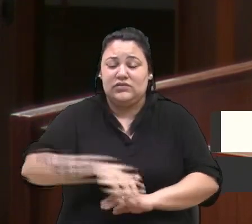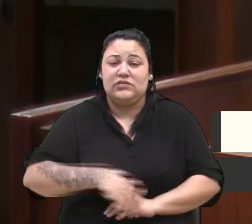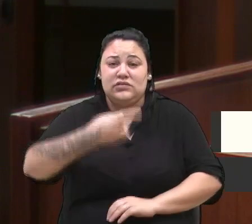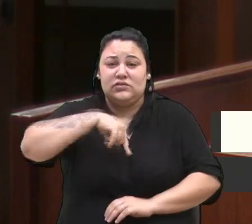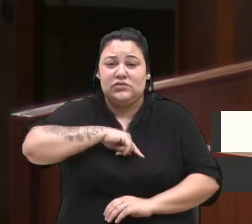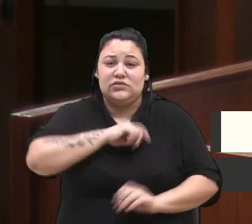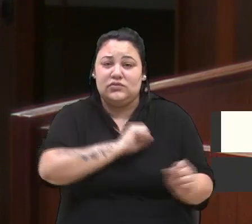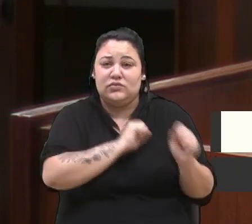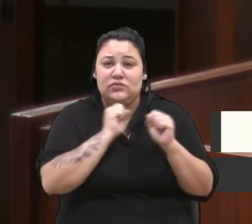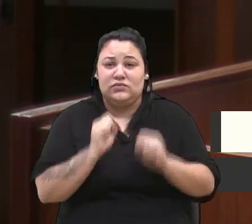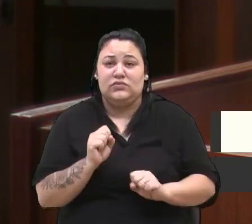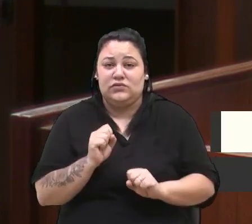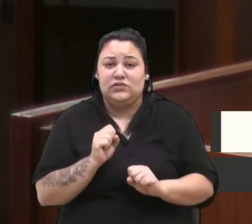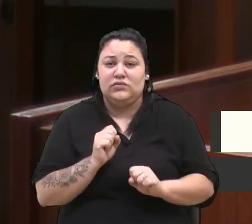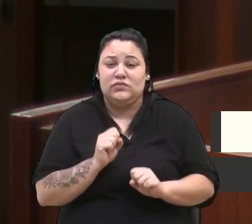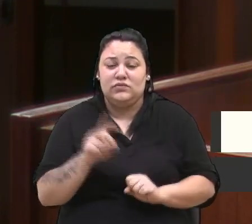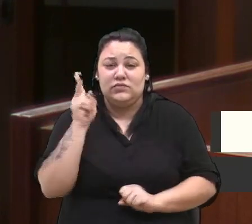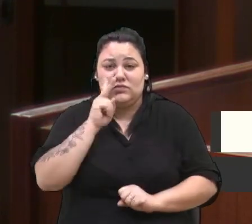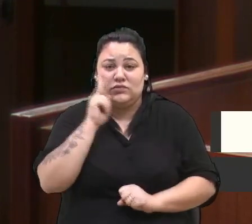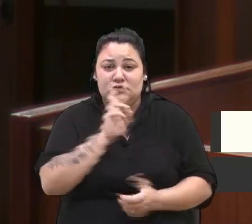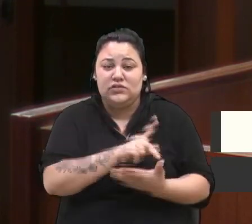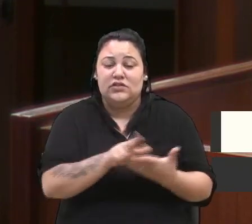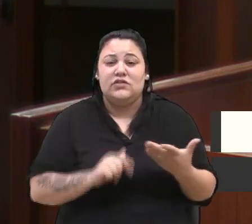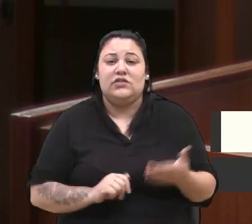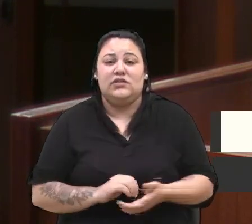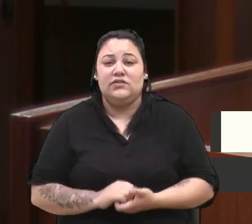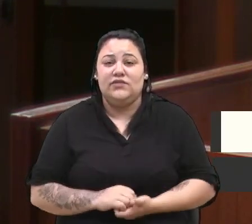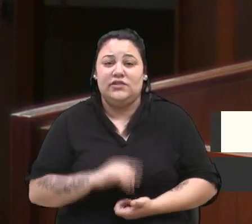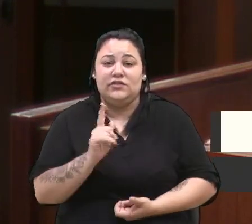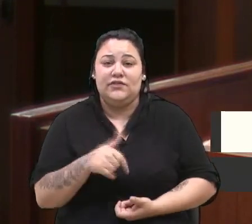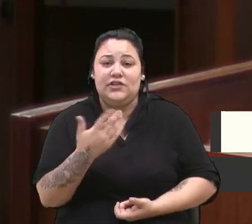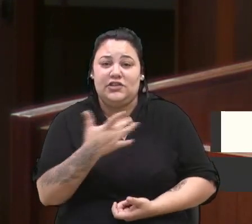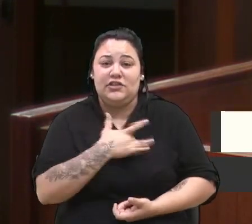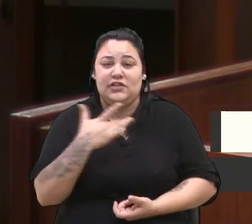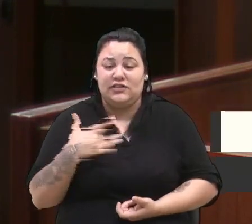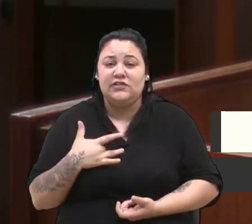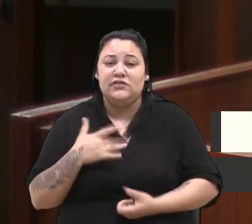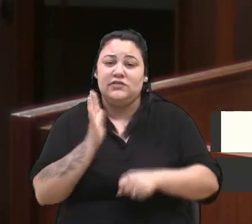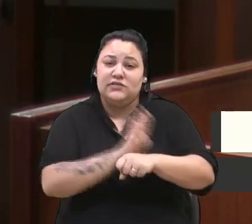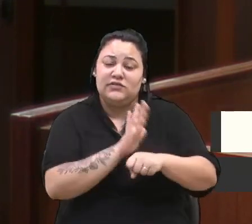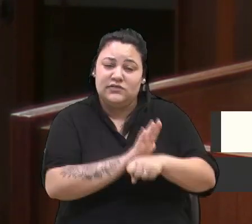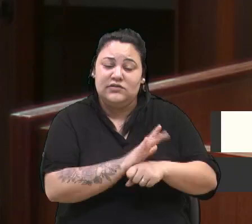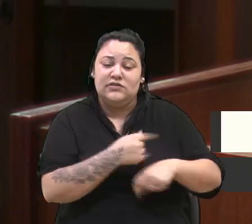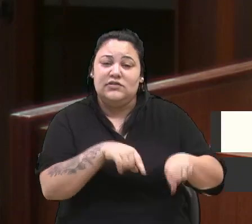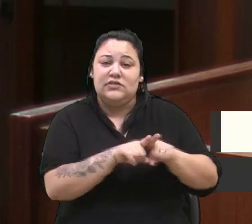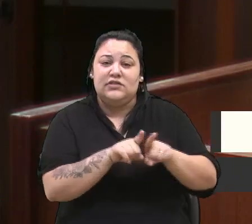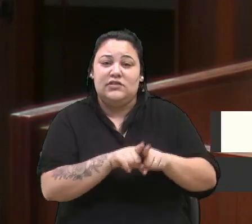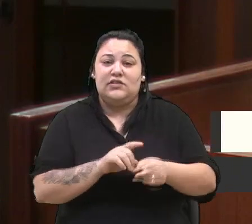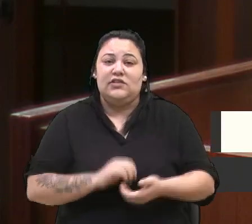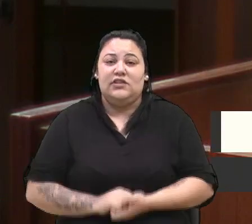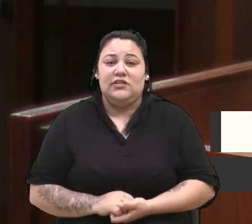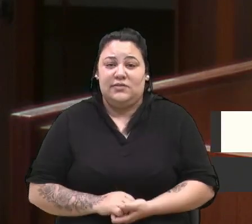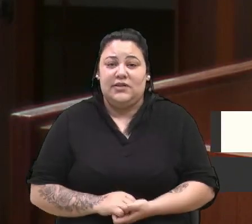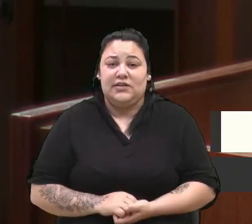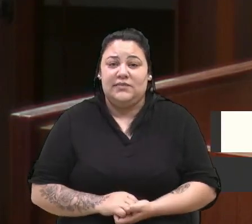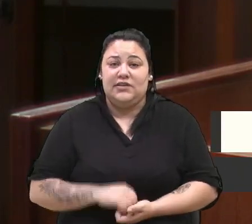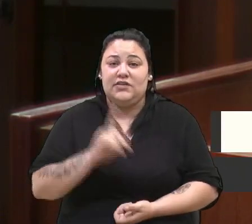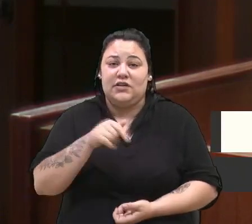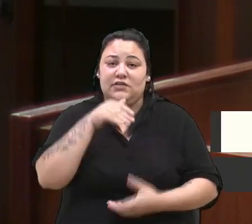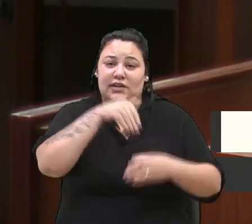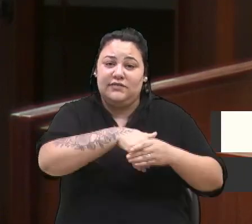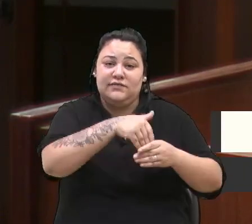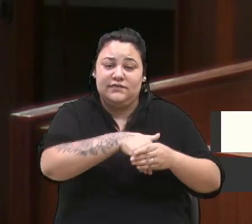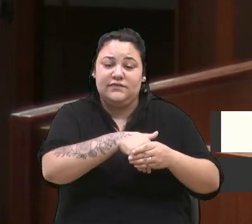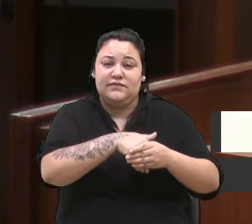elencar diversos. Mas na saúde a gente tem que ter um cuidado todo especial. Então eu pediria nesse momento, não é um voto político, gente, não é